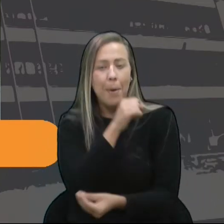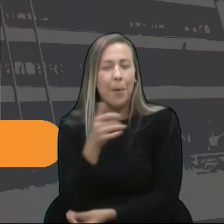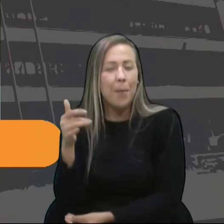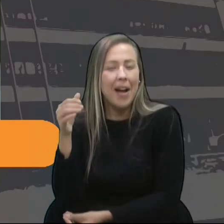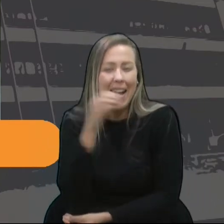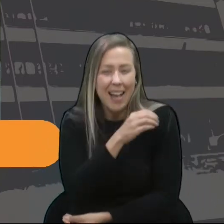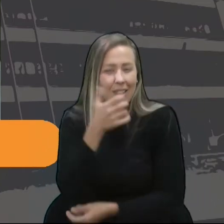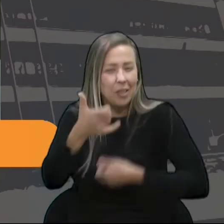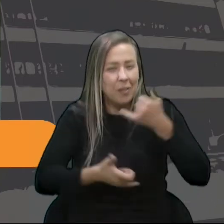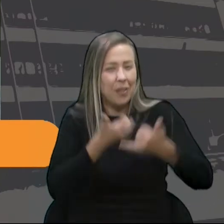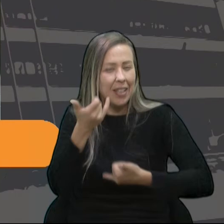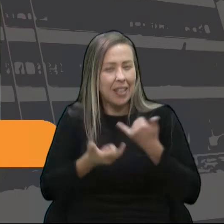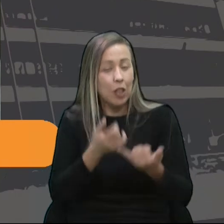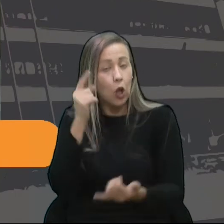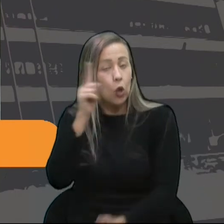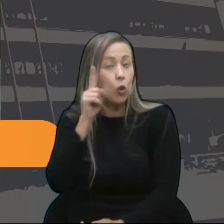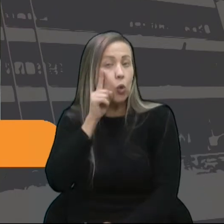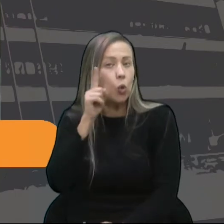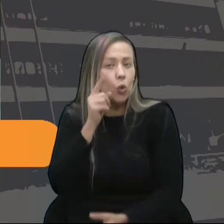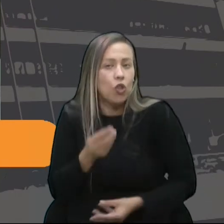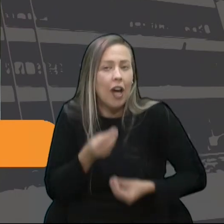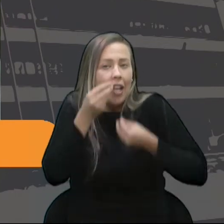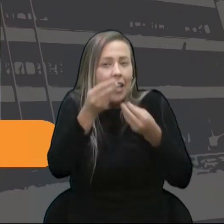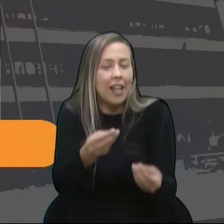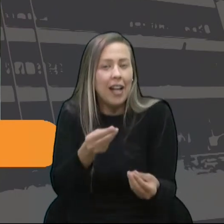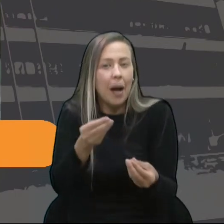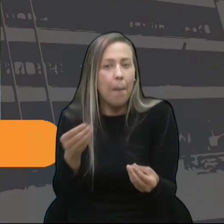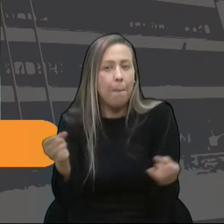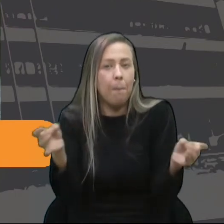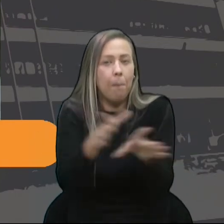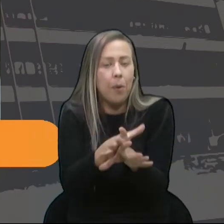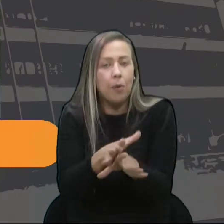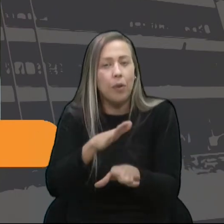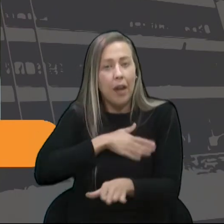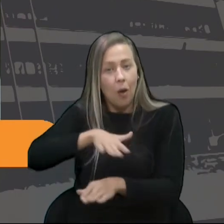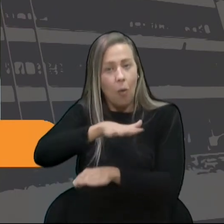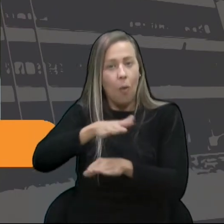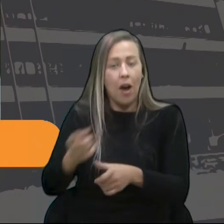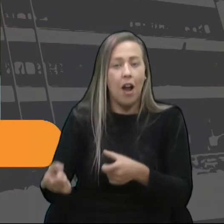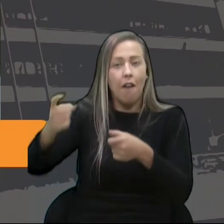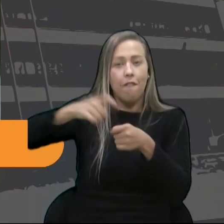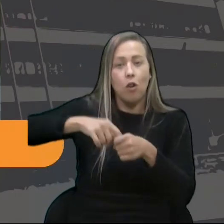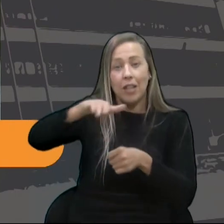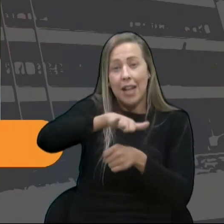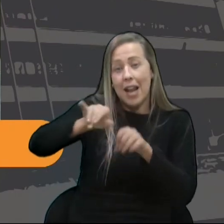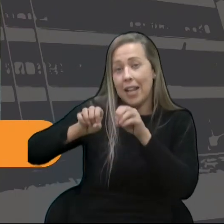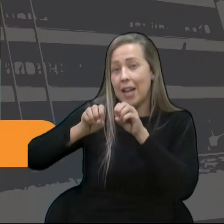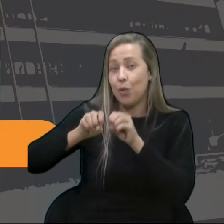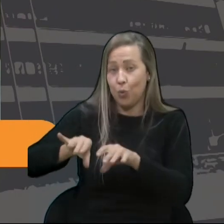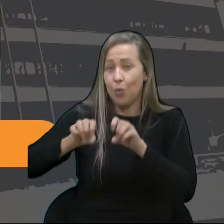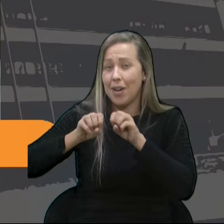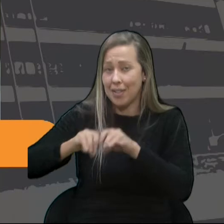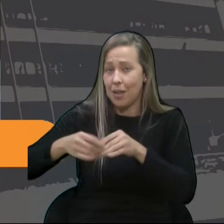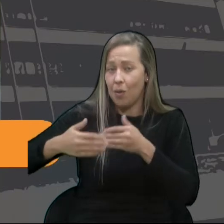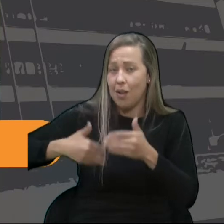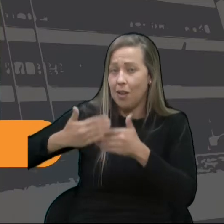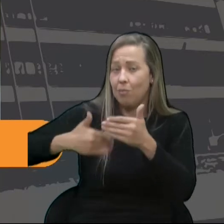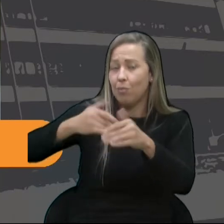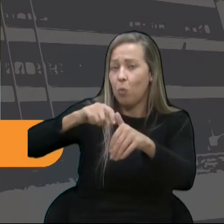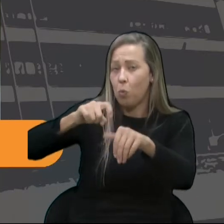eu dizia, né? Todo dia tem que entregar o pãozinho quente. Agora estou nessa área da educação e durante muito